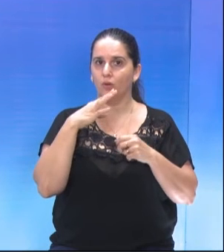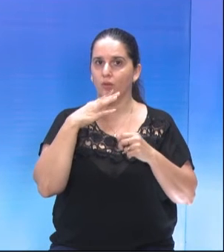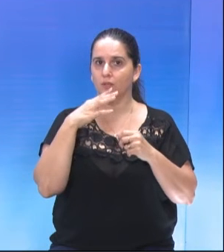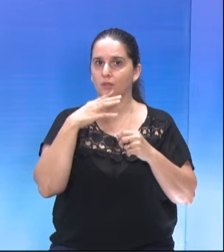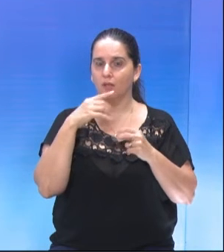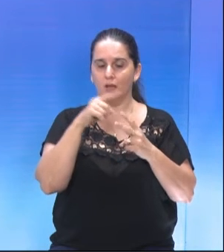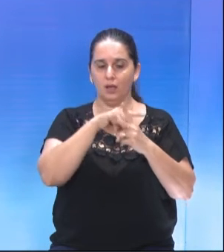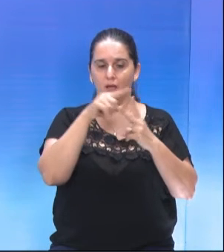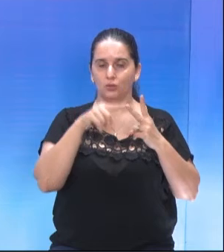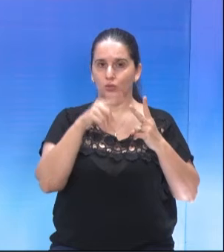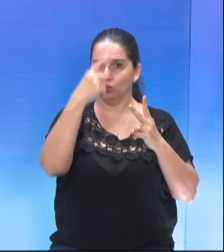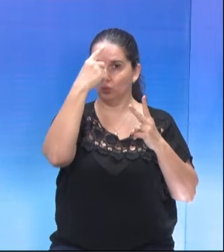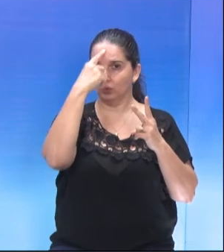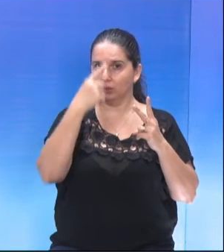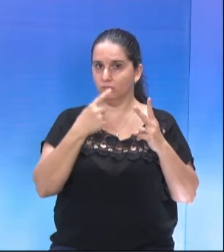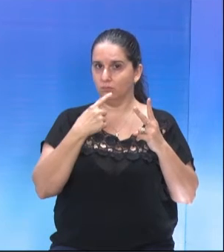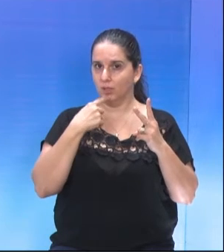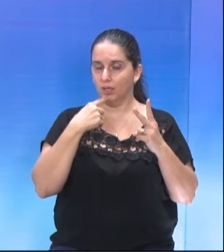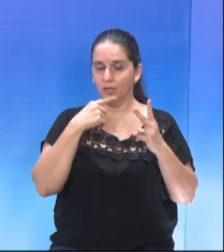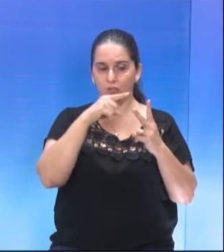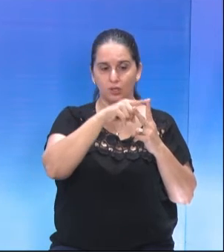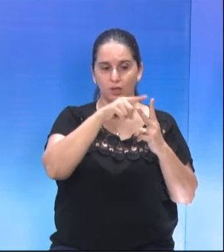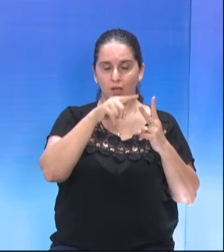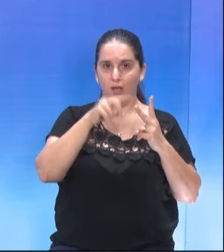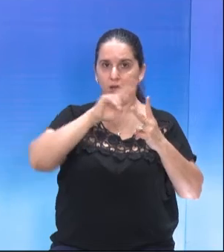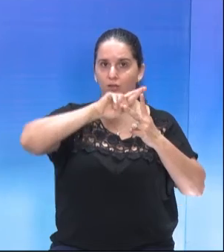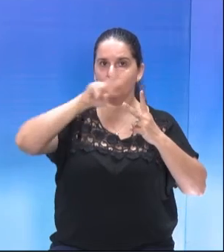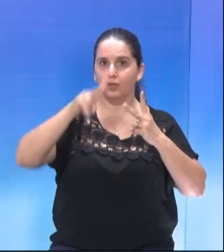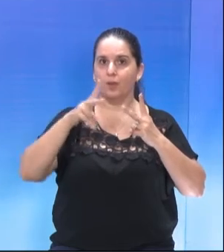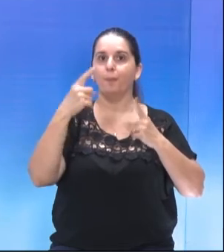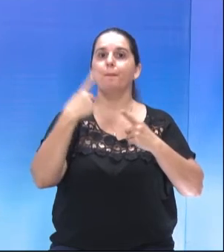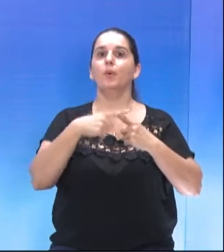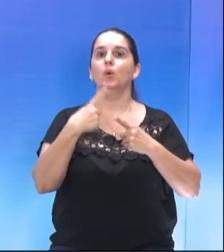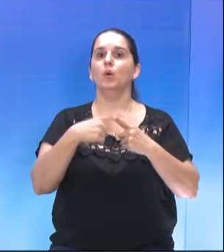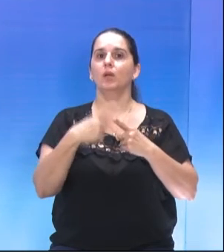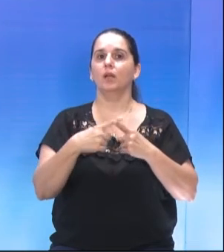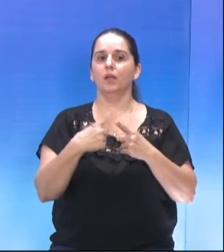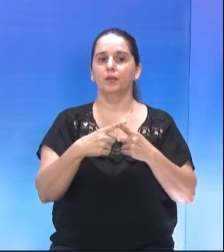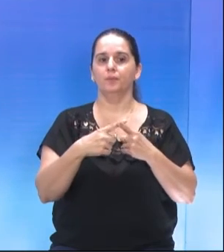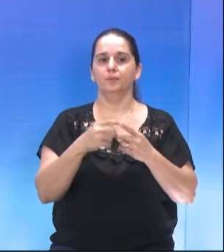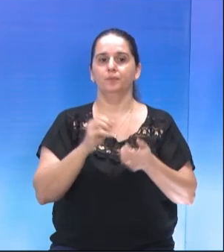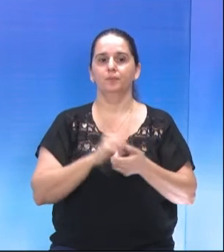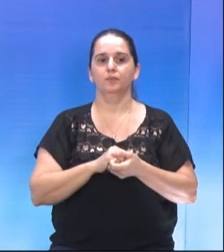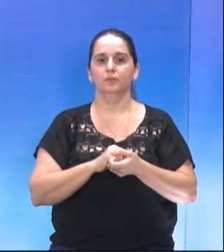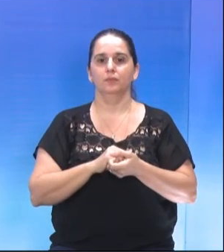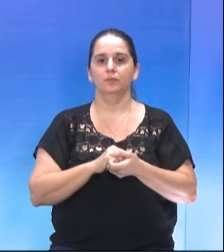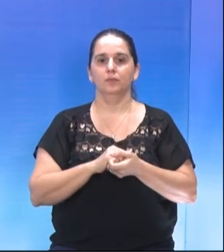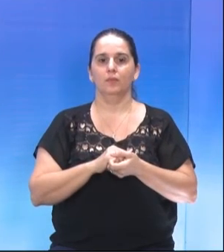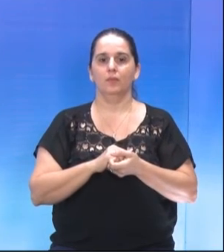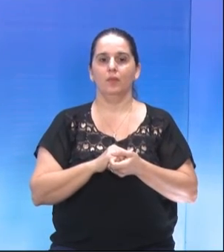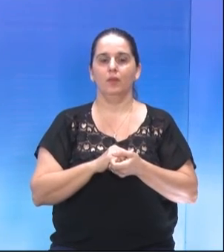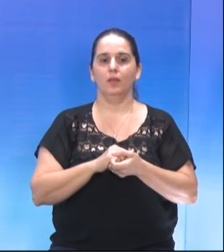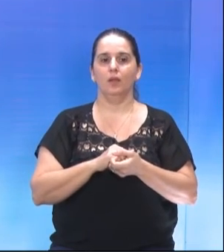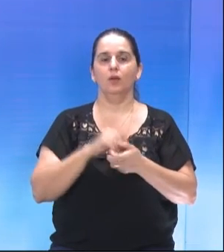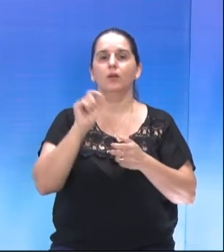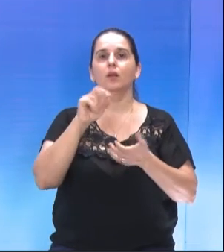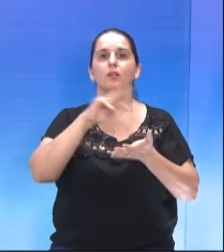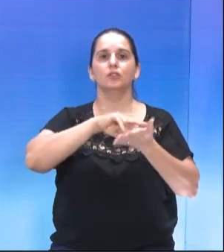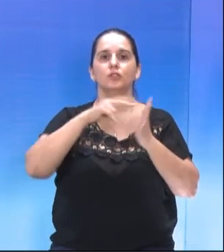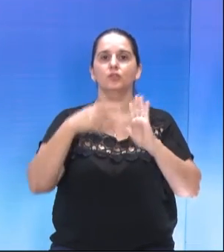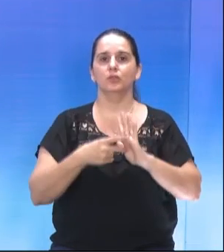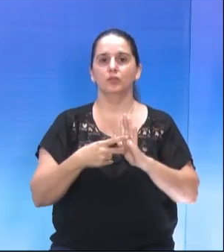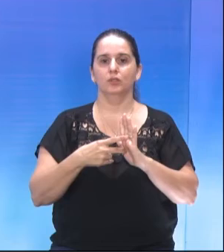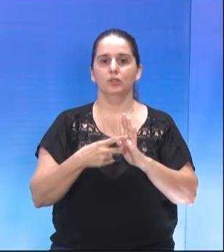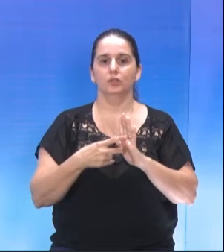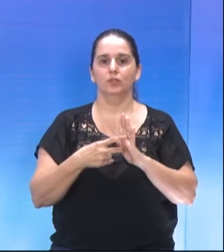tem que conhecer as duas obras e fazer a distinção, o que distingue uma da outra. Então, no caso, o